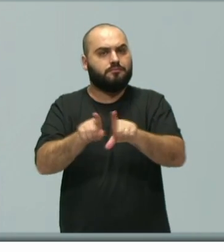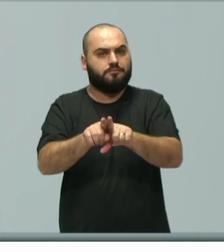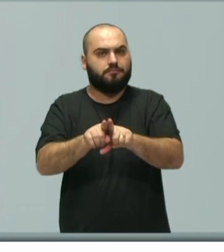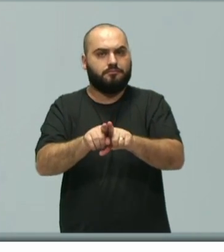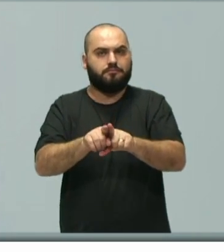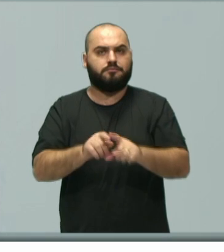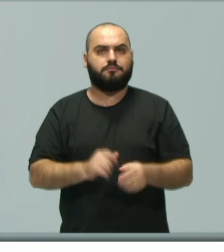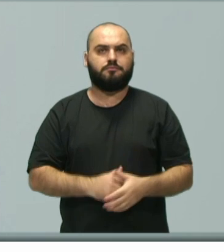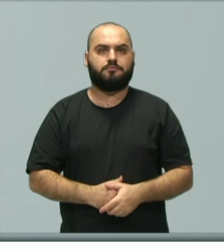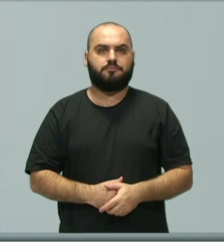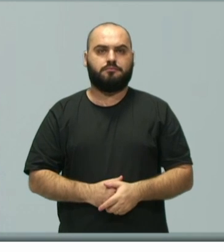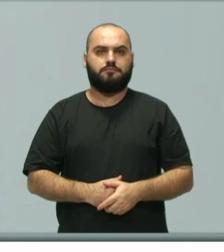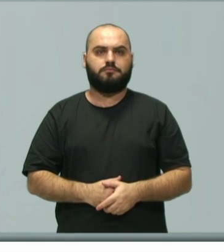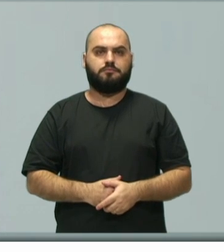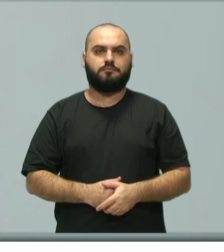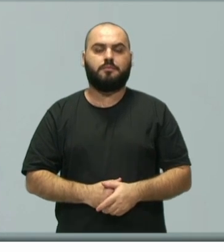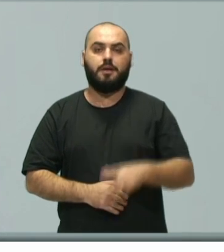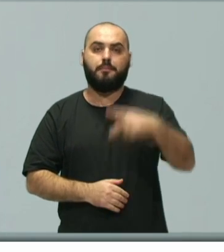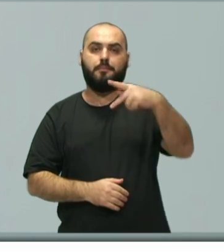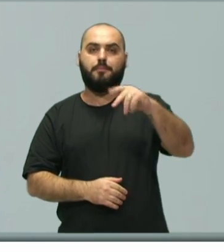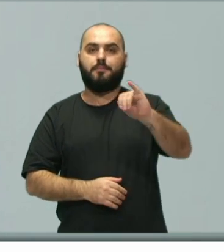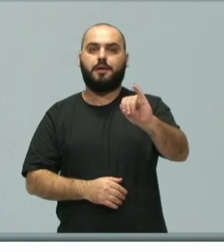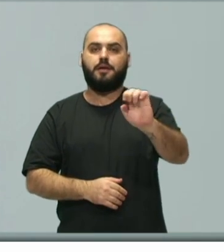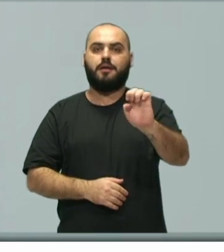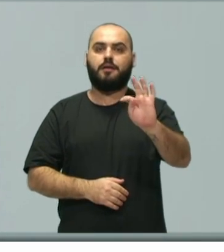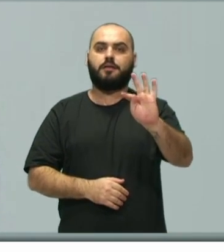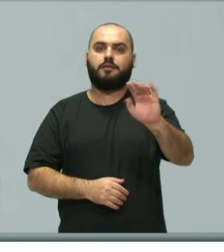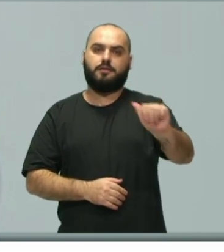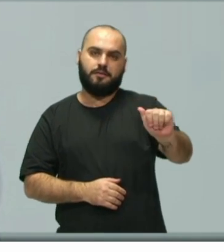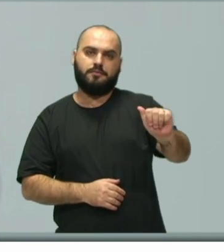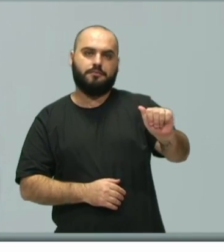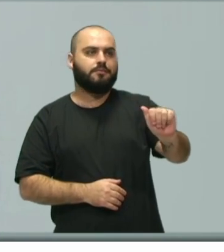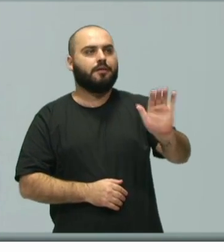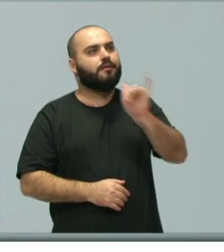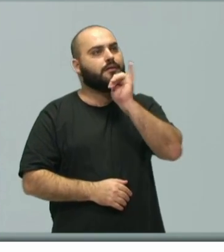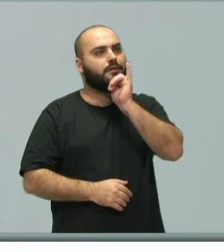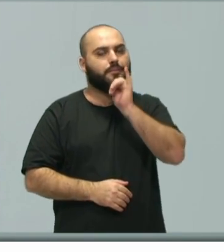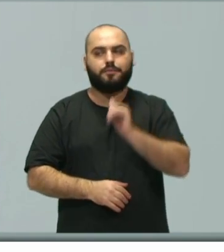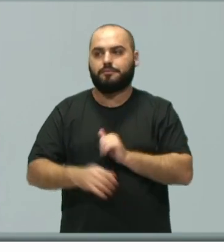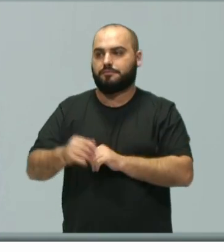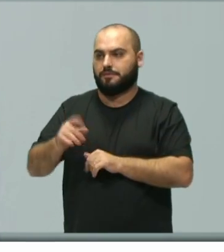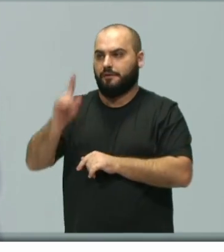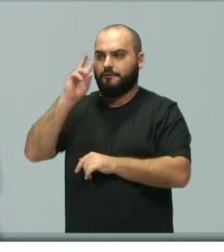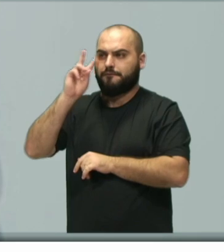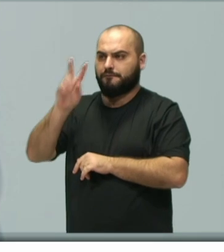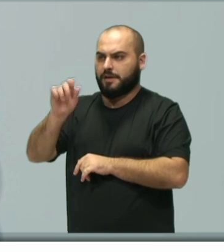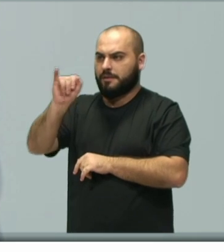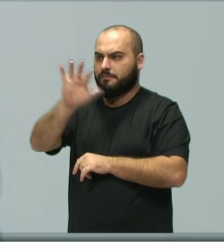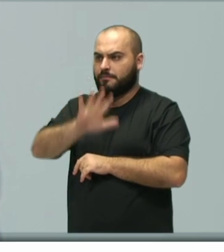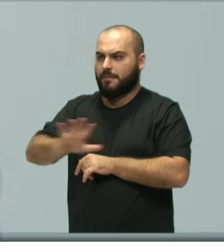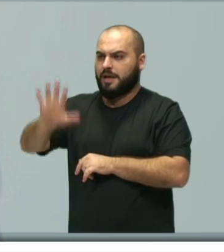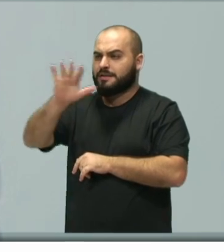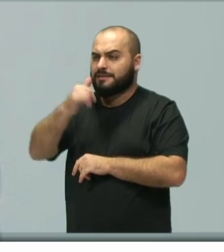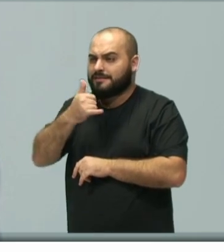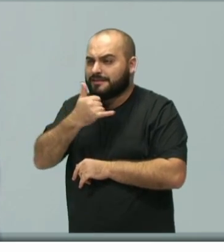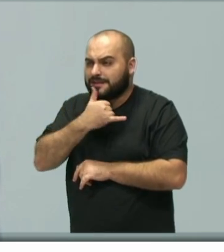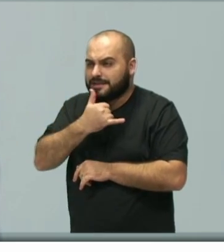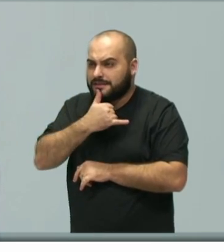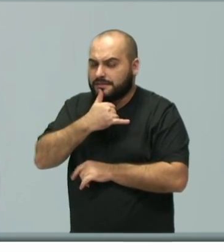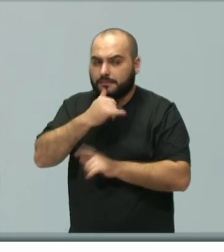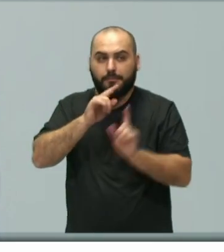Pietà, né? A famosa Pietà, é coisa tristíssima, né? A cena, né? Mas a